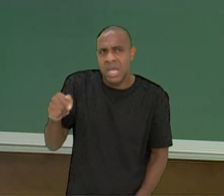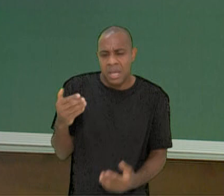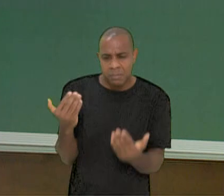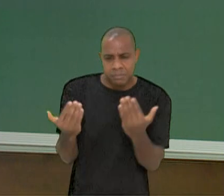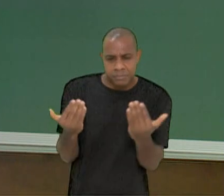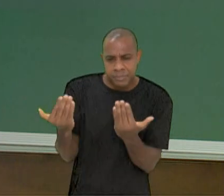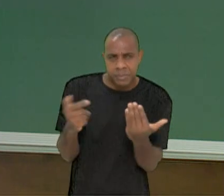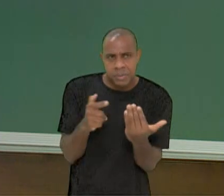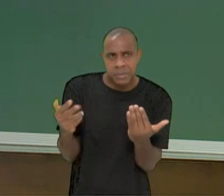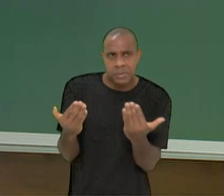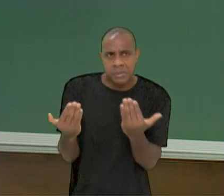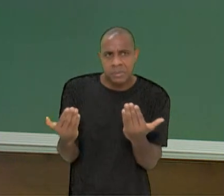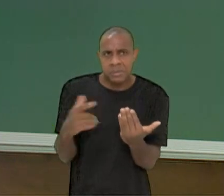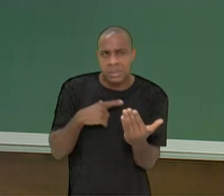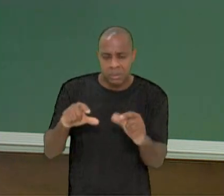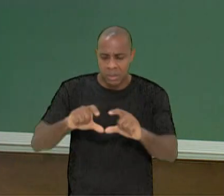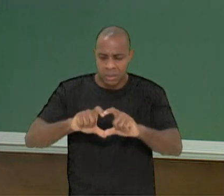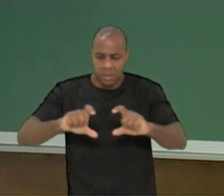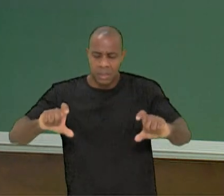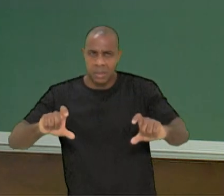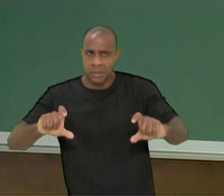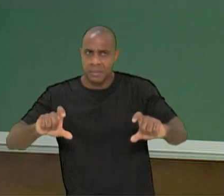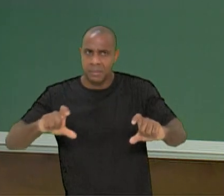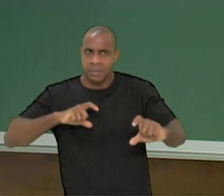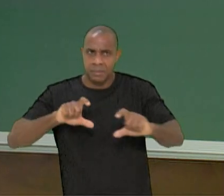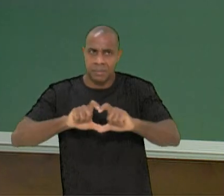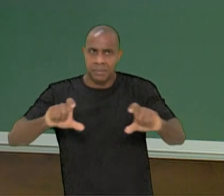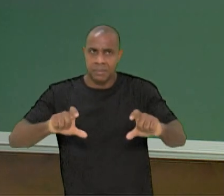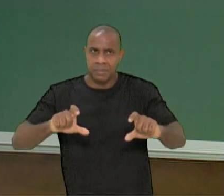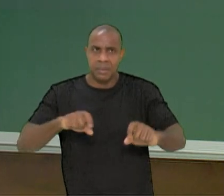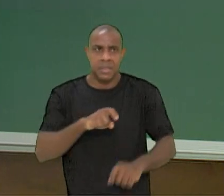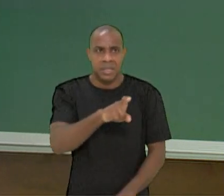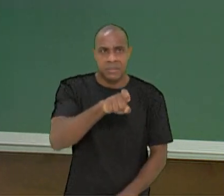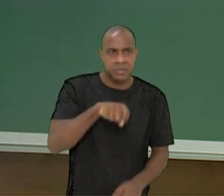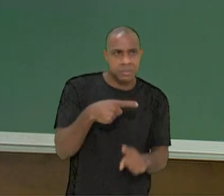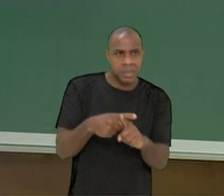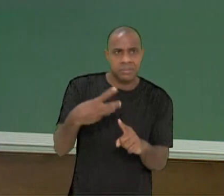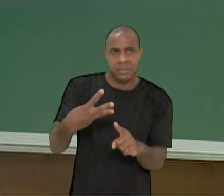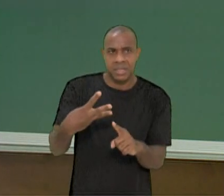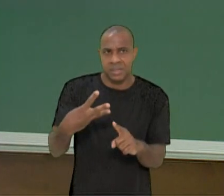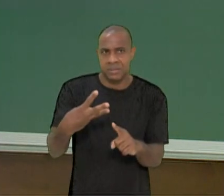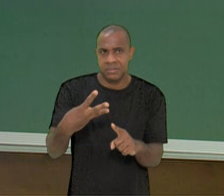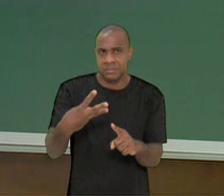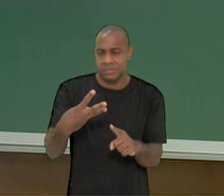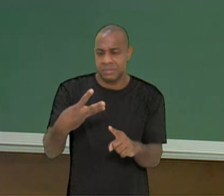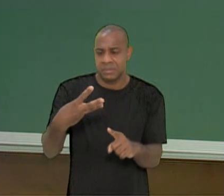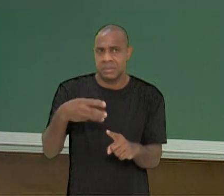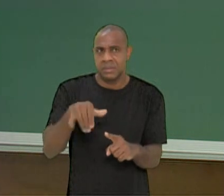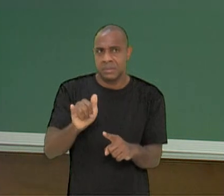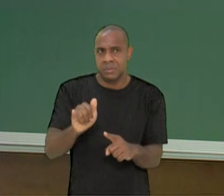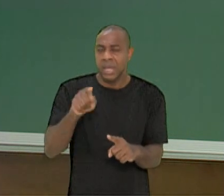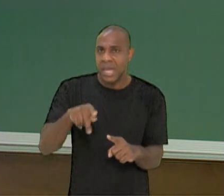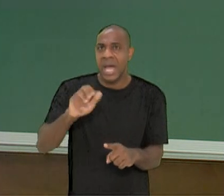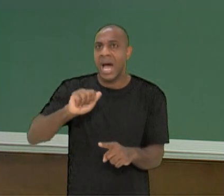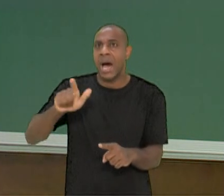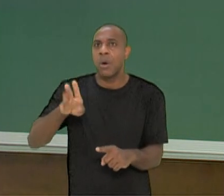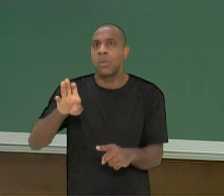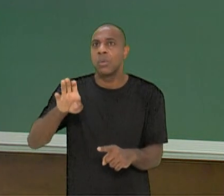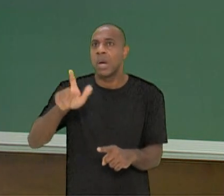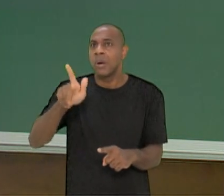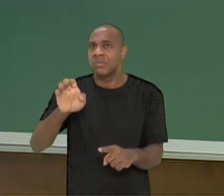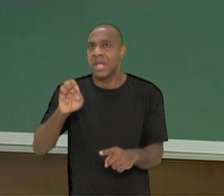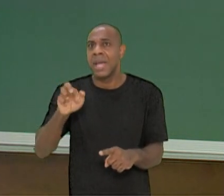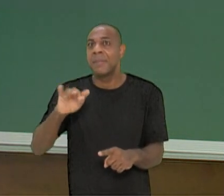equivalência, eu tenho uma equação. Então, veja, o x mais 3y é uma expressão algébrica. O x mais 3y